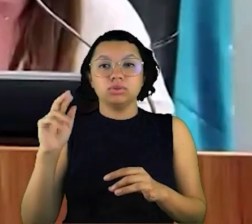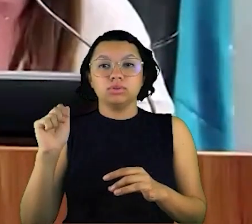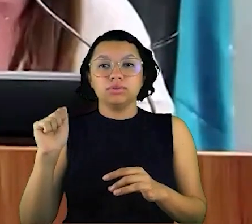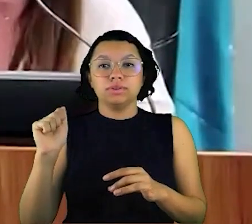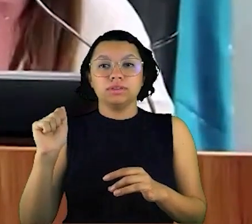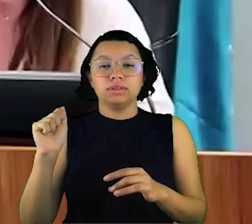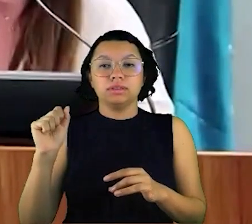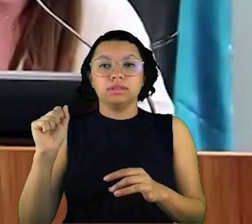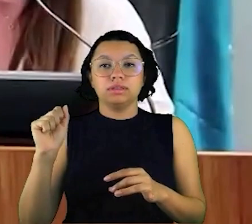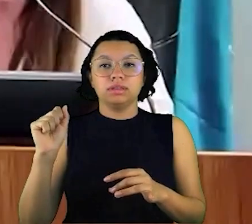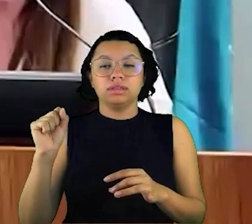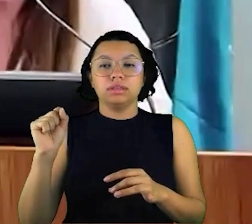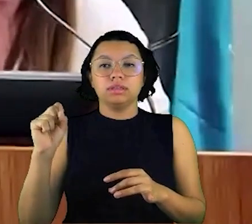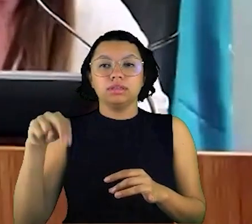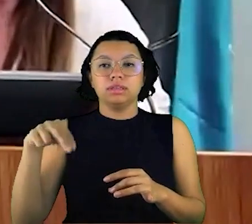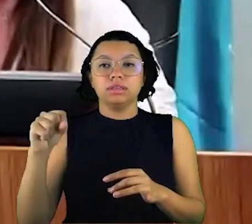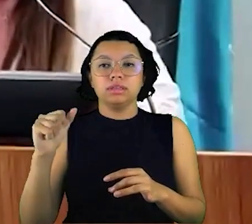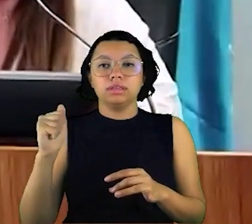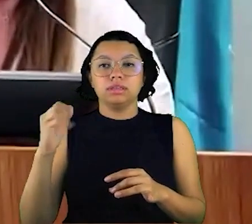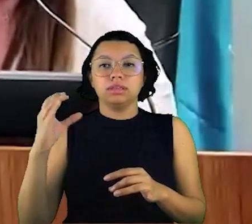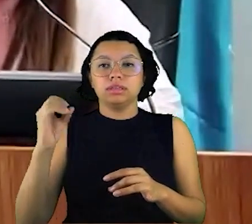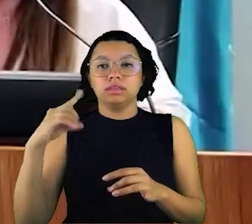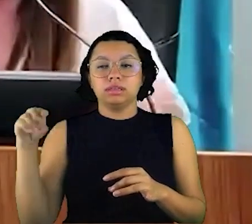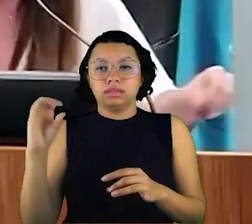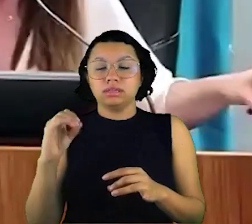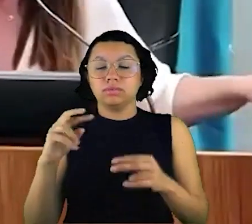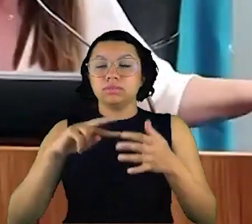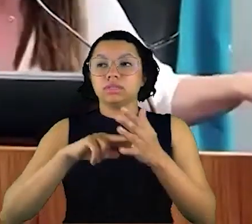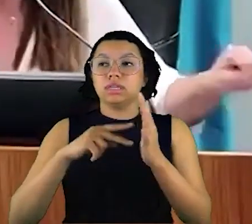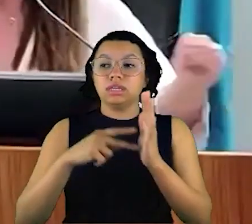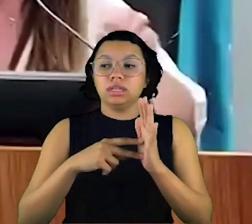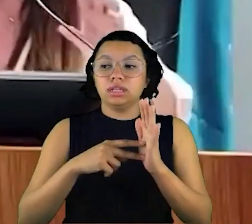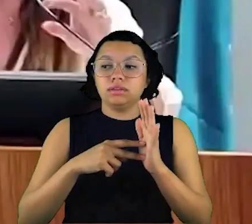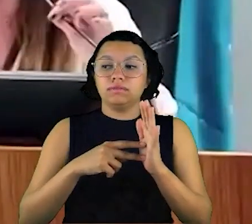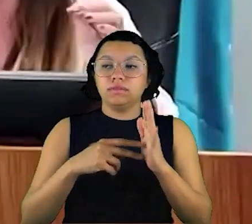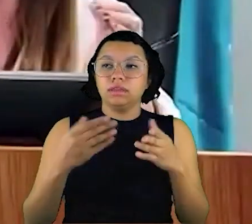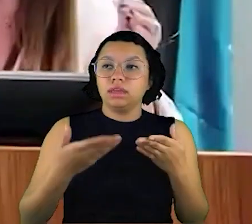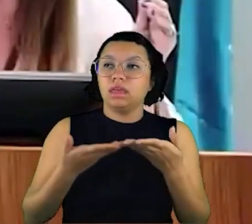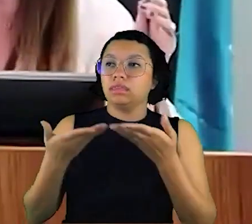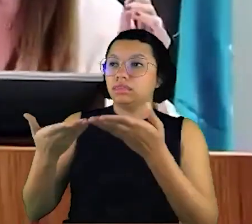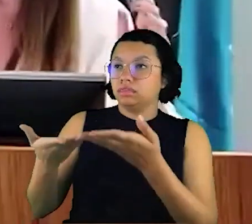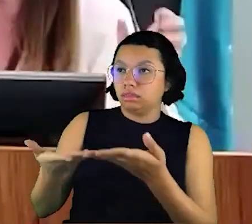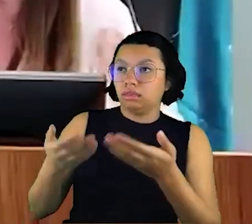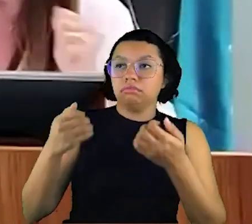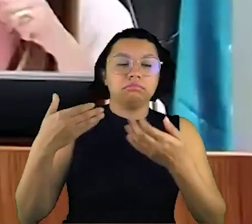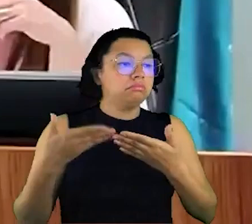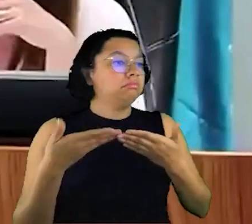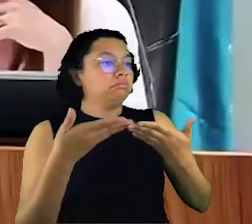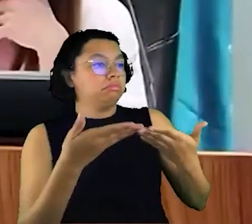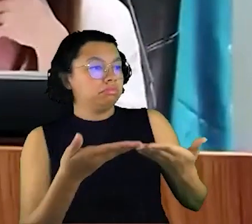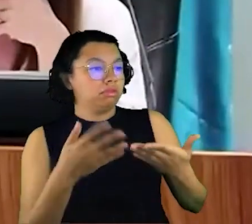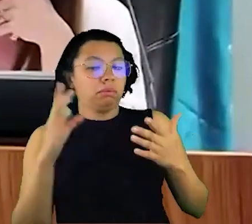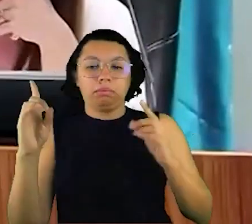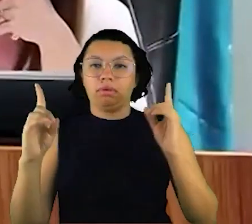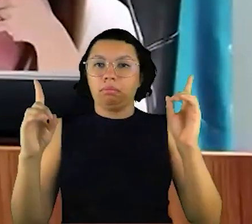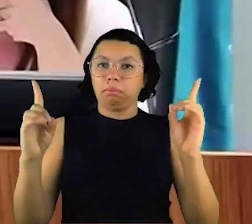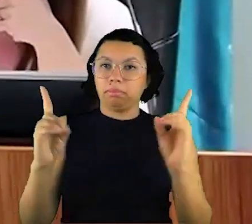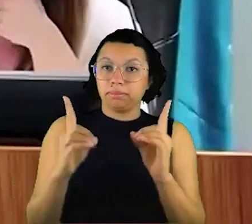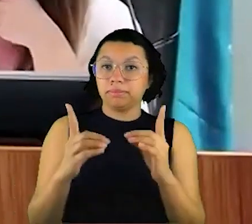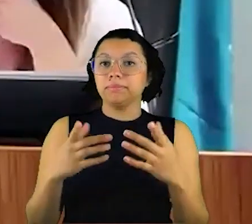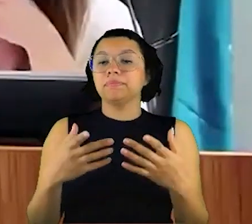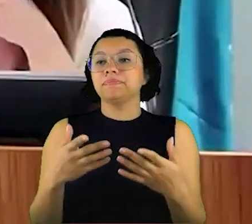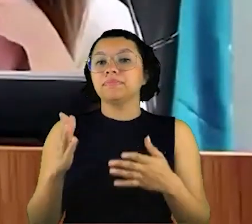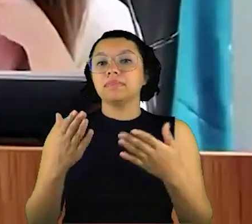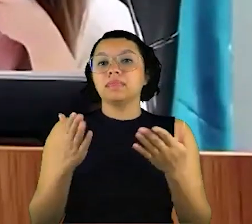transação significa concessões recíprocas, né? Você dá de um lado, dá do outro, e no mais das vezes o que